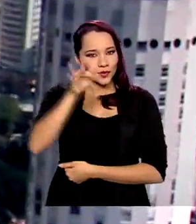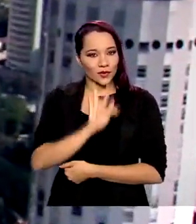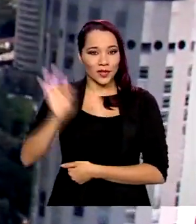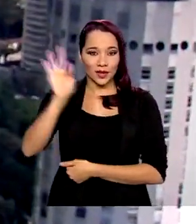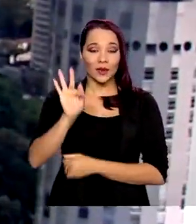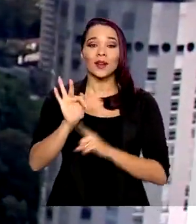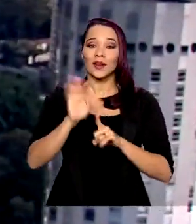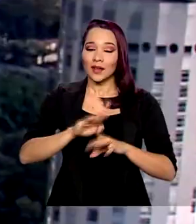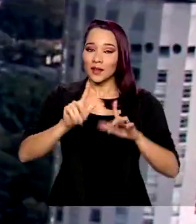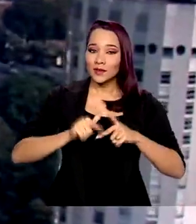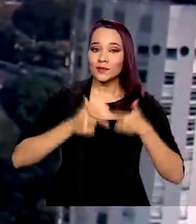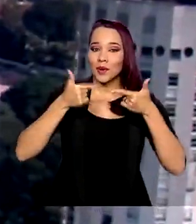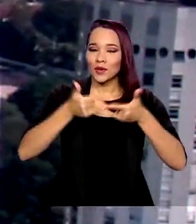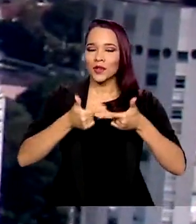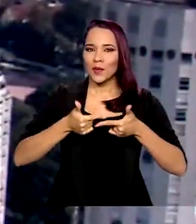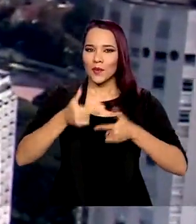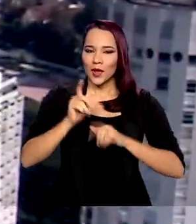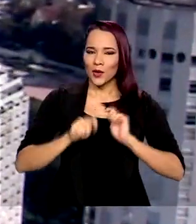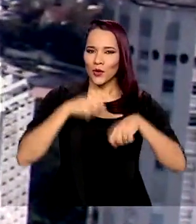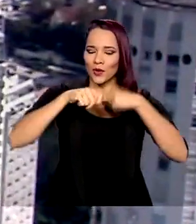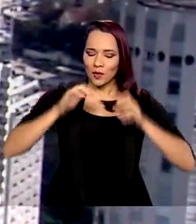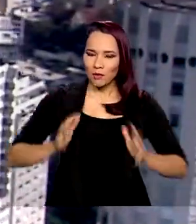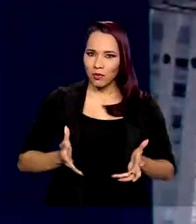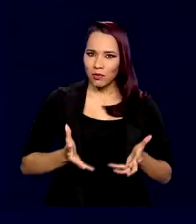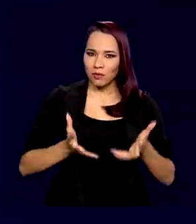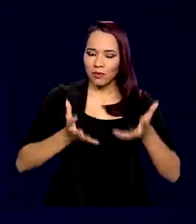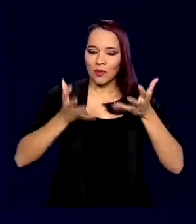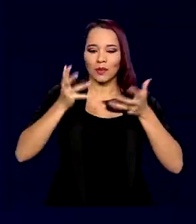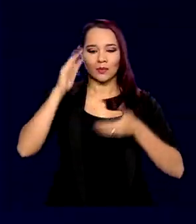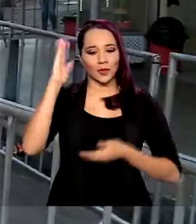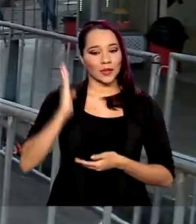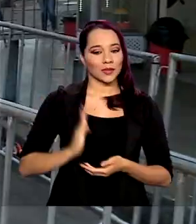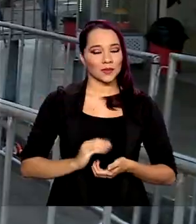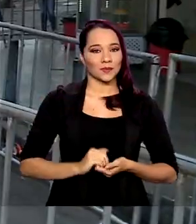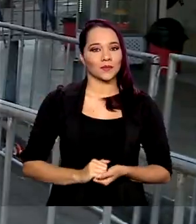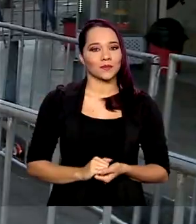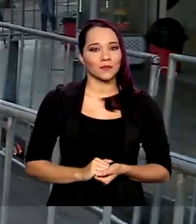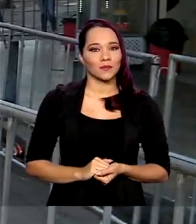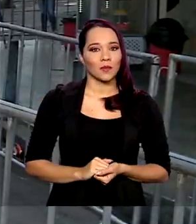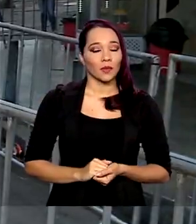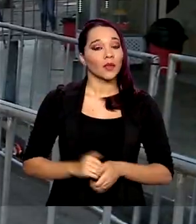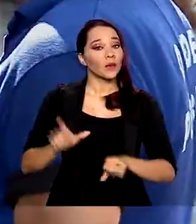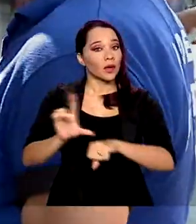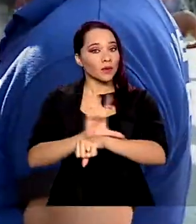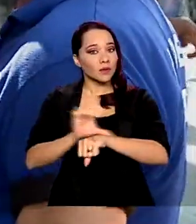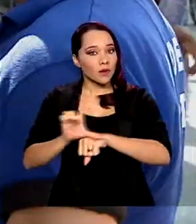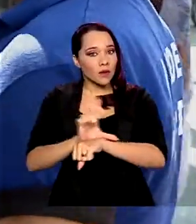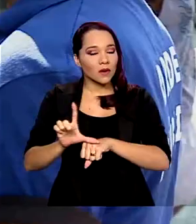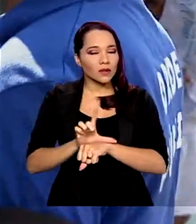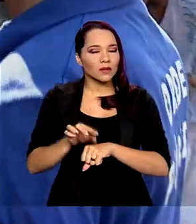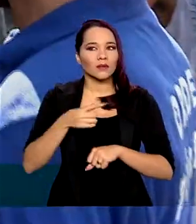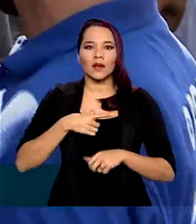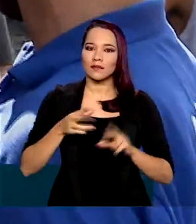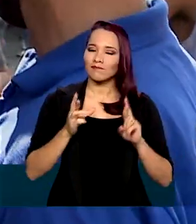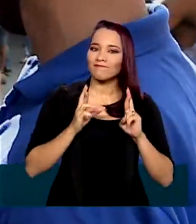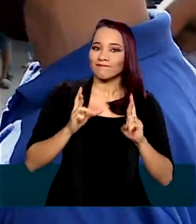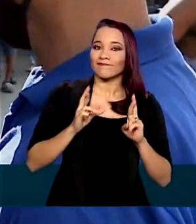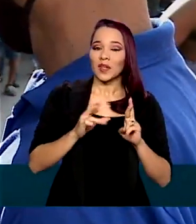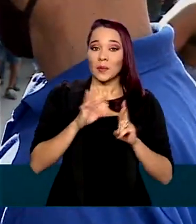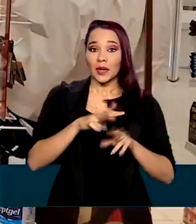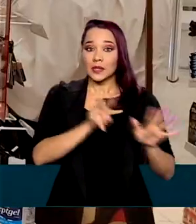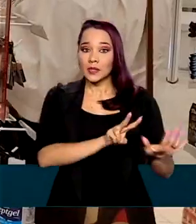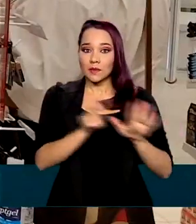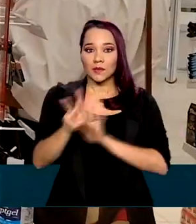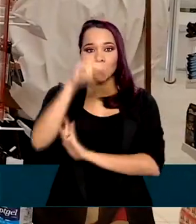É mais uma aposta para o aquecimento da economia brasileira. Os lojistas estão otimistas para a Semana